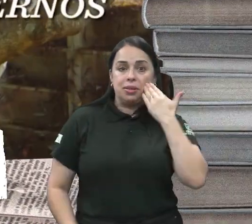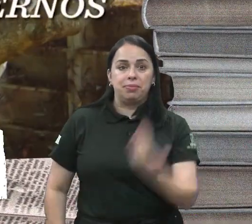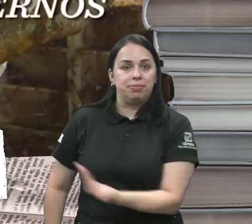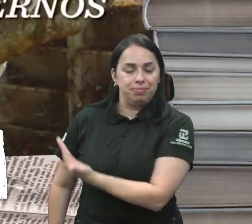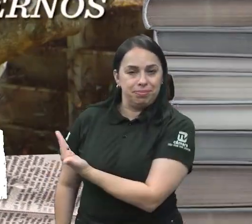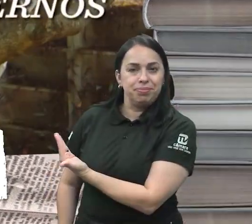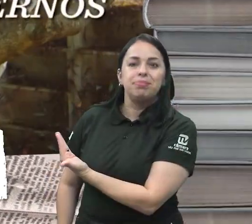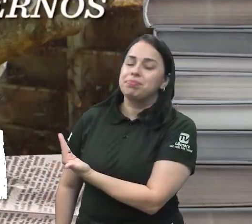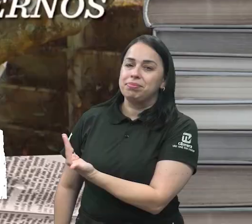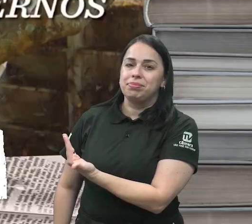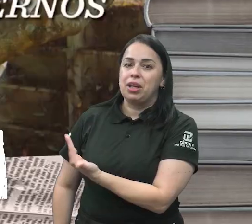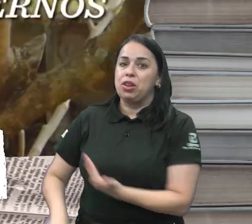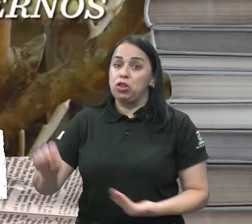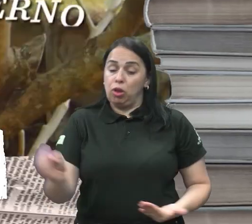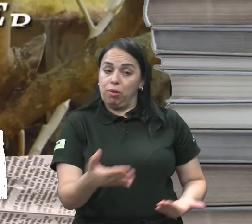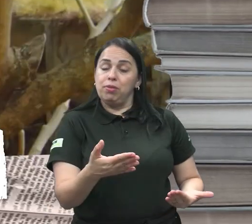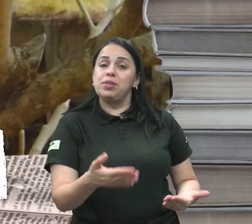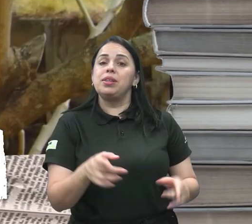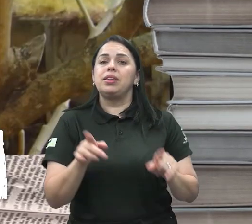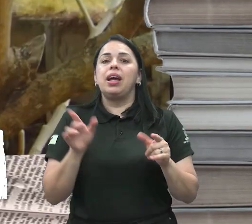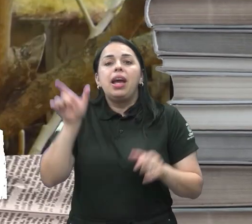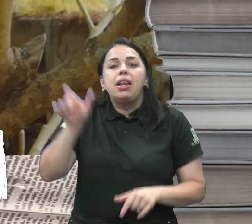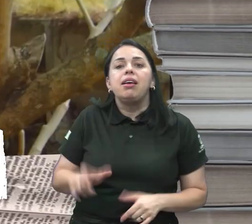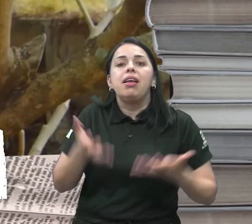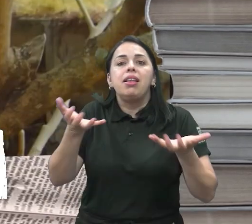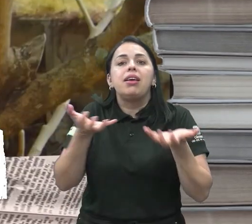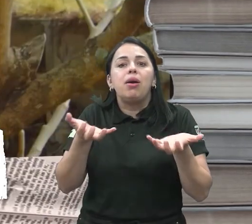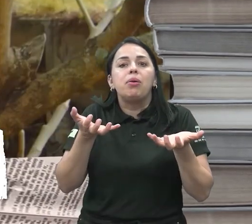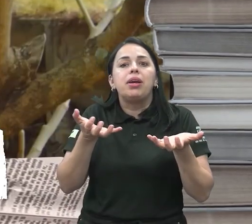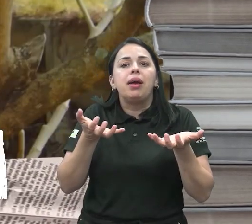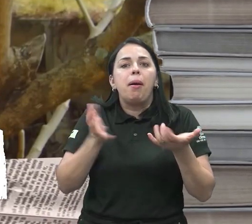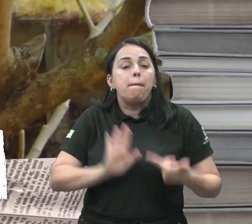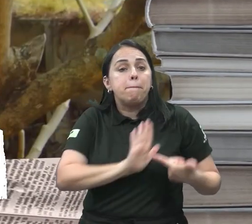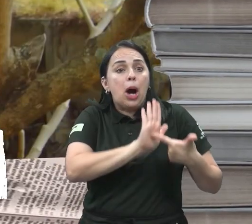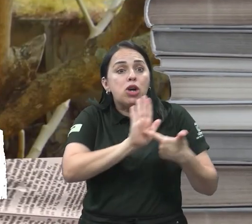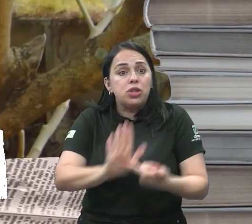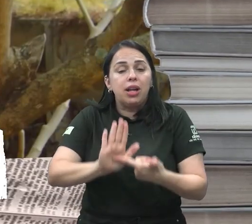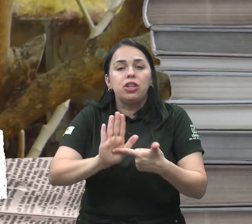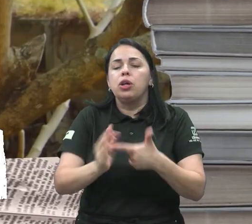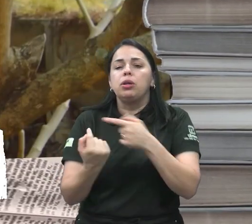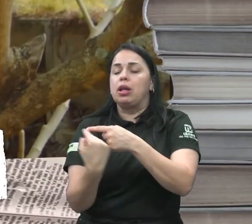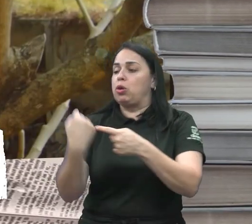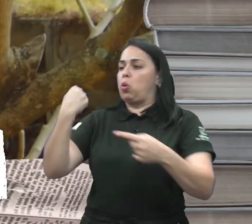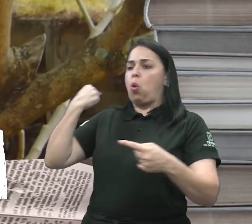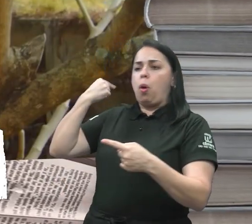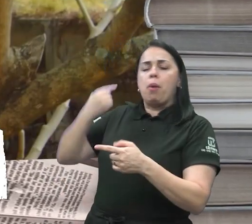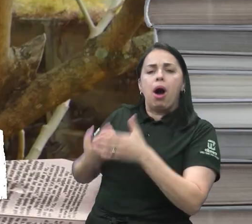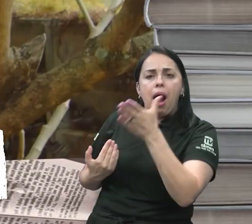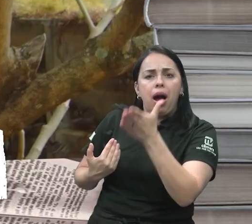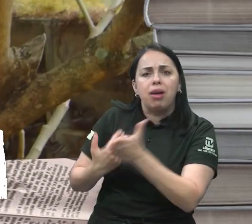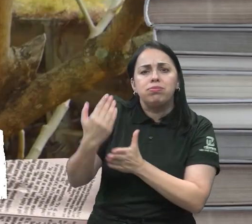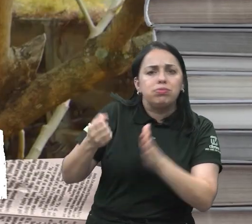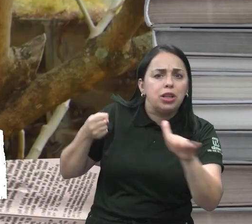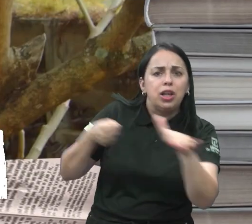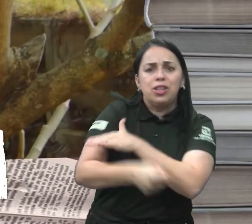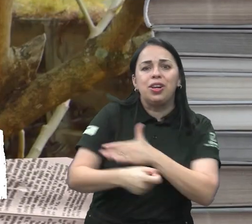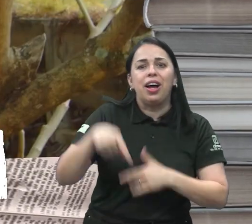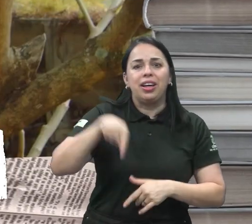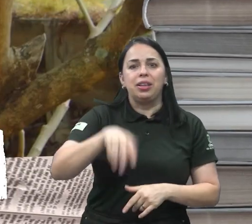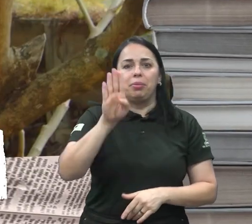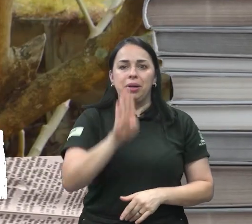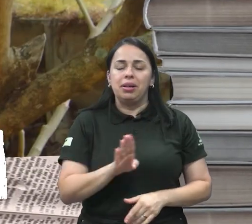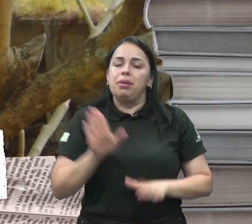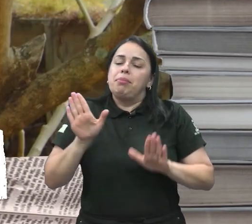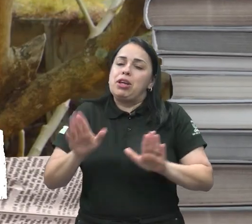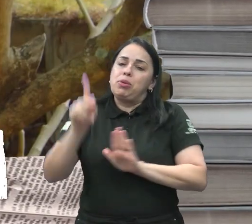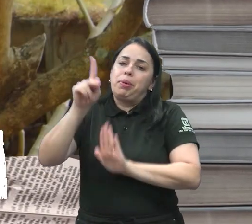Brasileiros Antigos e Modernos. O autor queria fazer um grande painel da formação da sociedade brasileira. Acontece que o